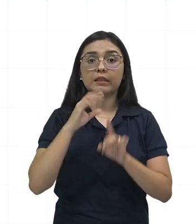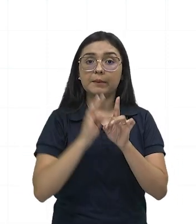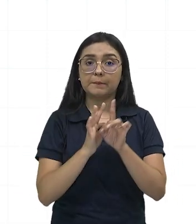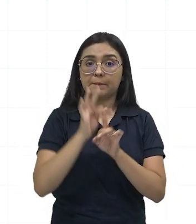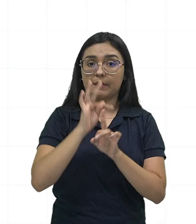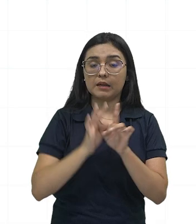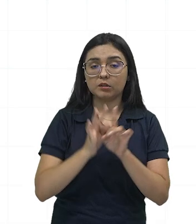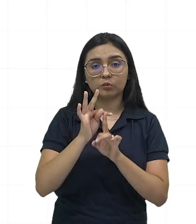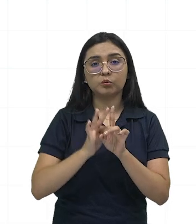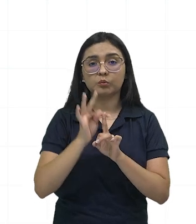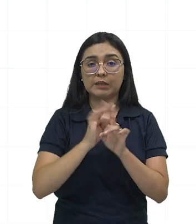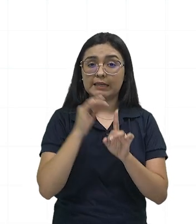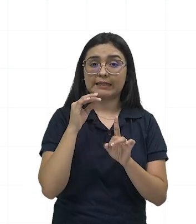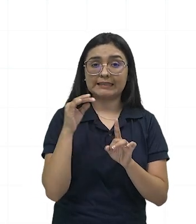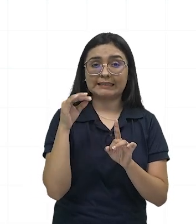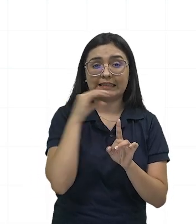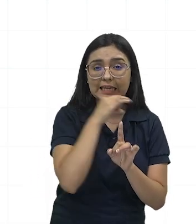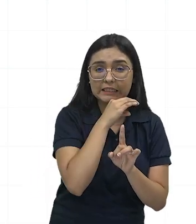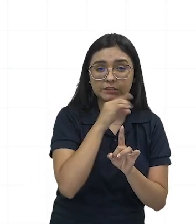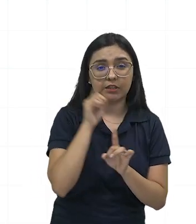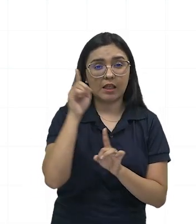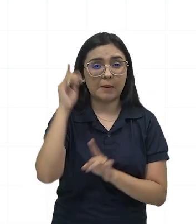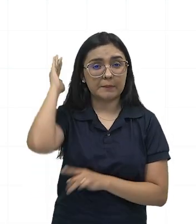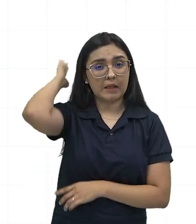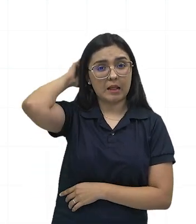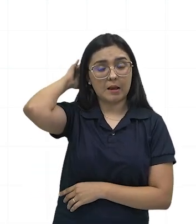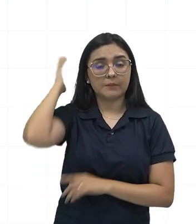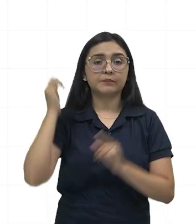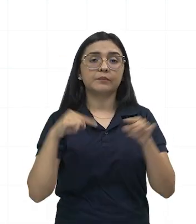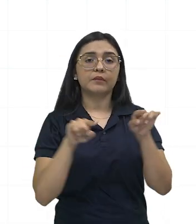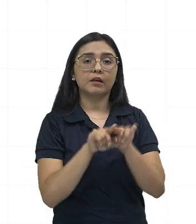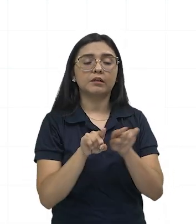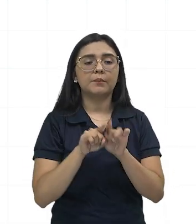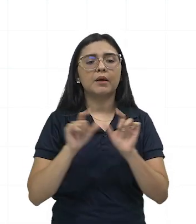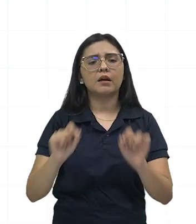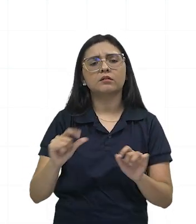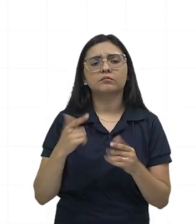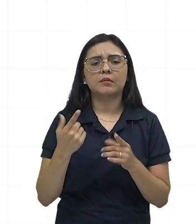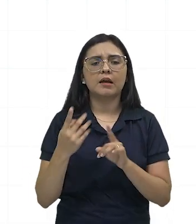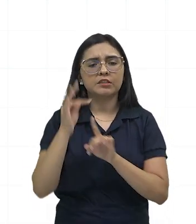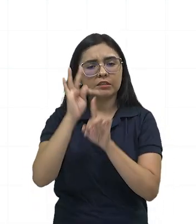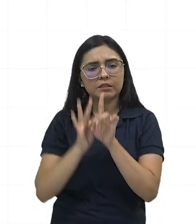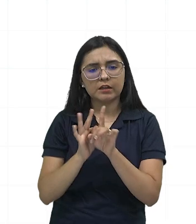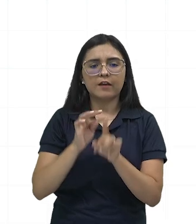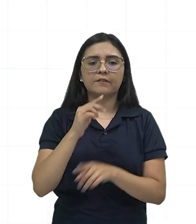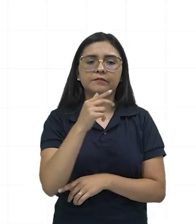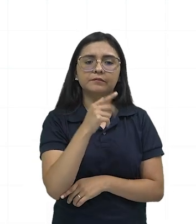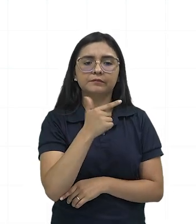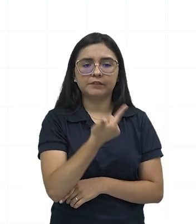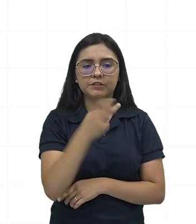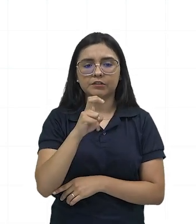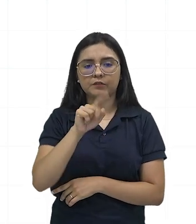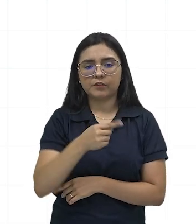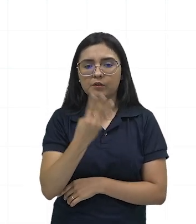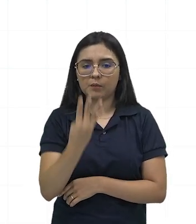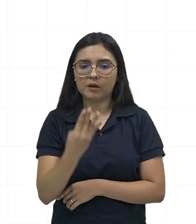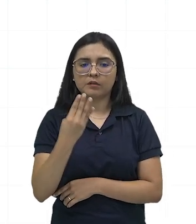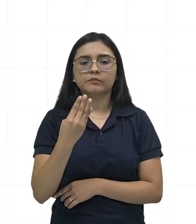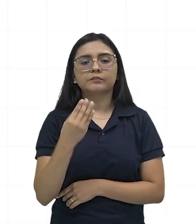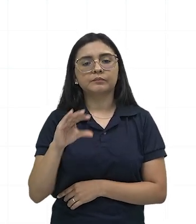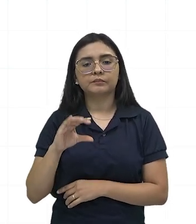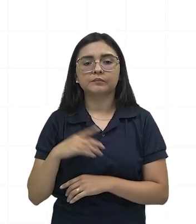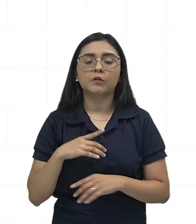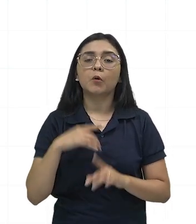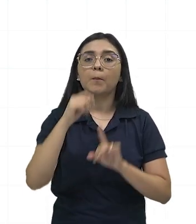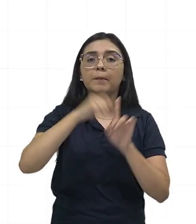é mais quente, né, lá em Belém, e a temperatura mínima é de 25,4 graus Celsius em